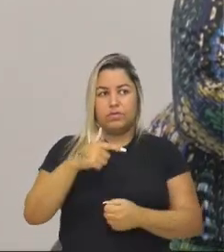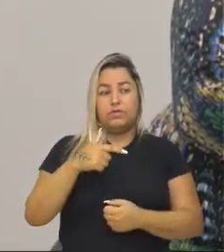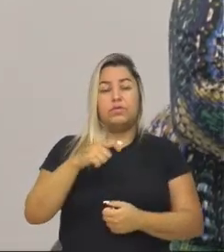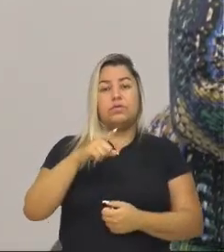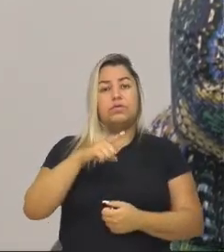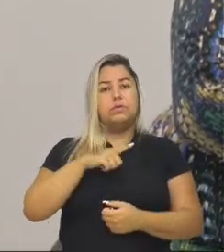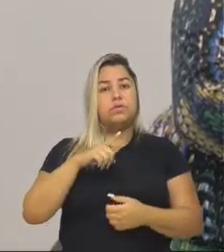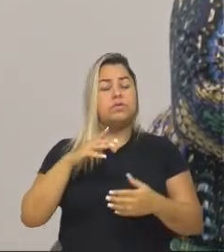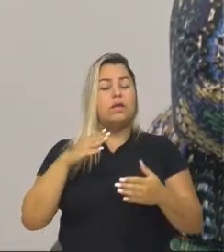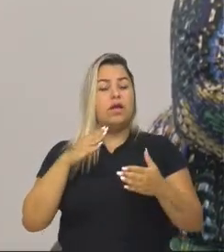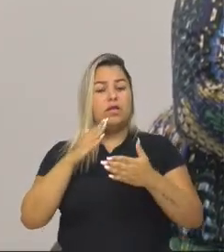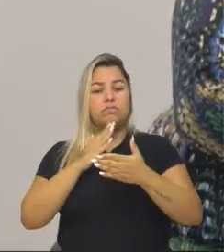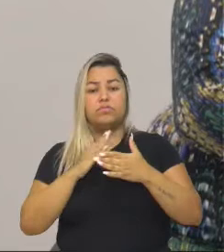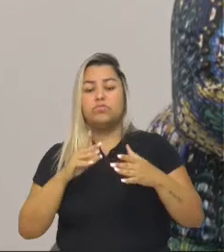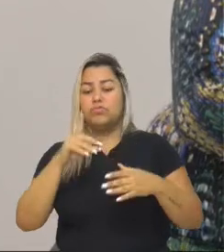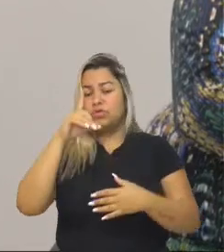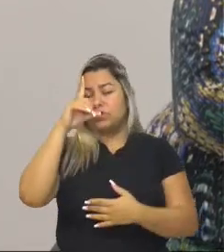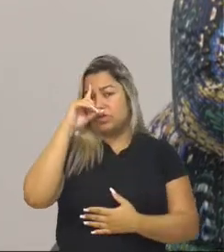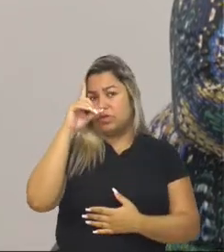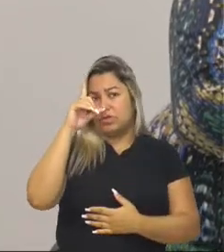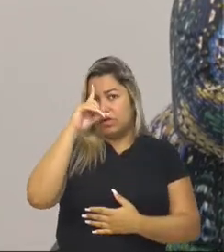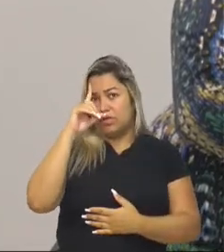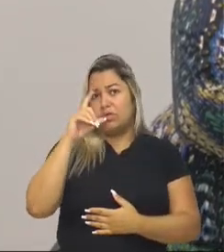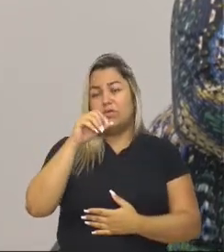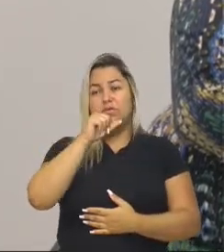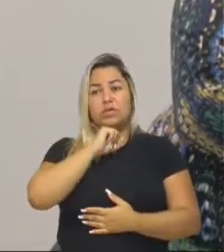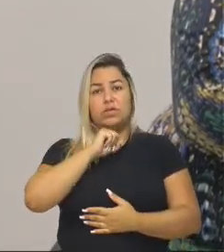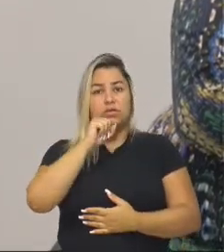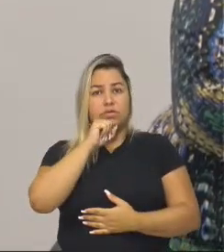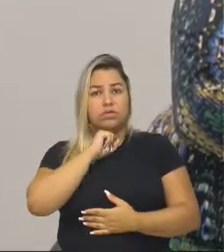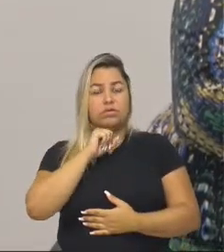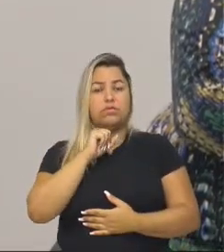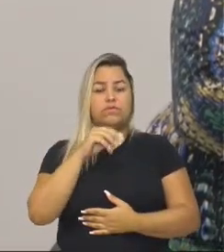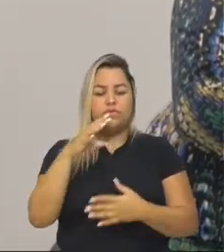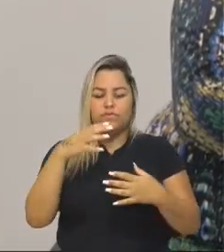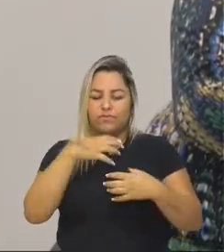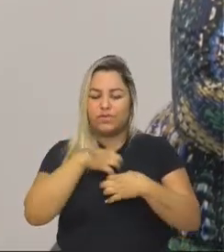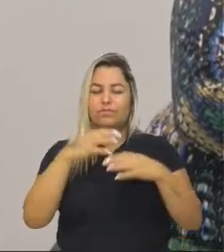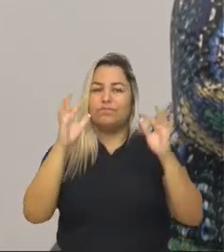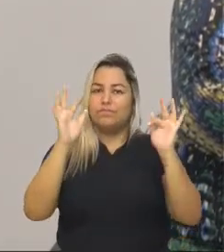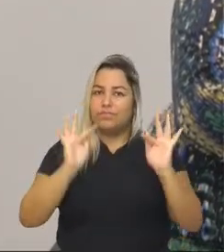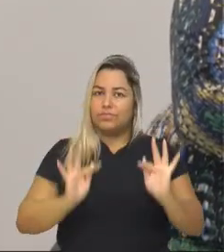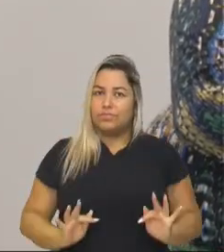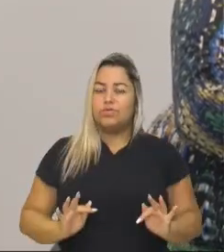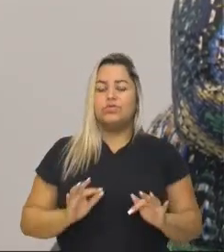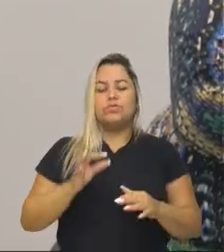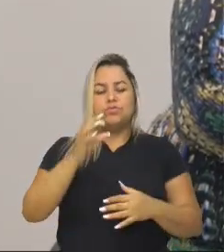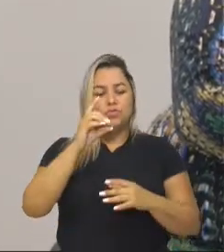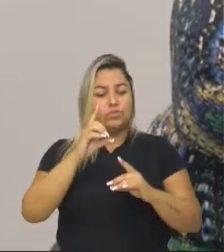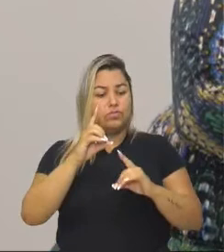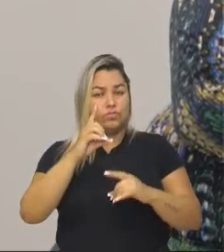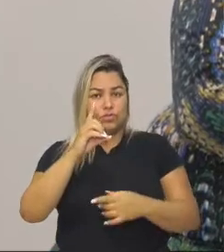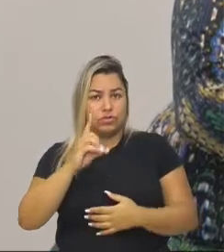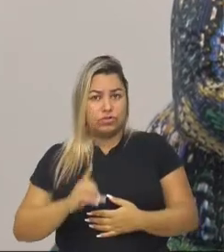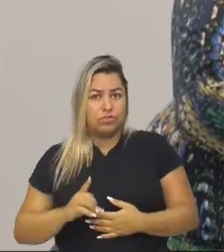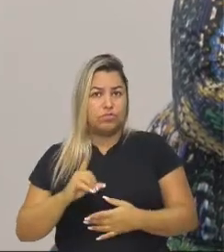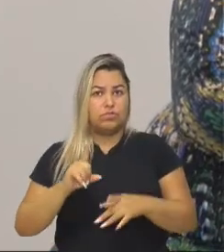nos aniquilar dia a dia, nossa vingança é envelhecer, e não só envelhecer, envelhecer com felicidades, envelhecer com dignidades, envelhecer com